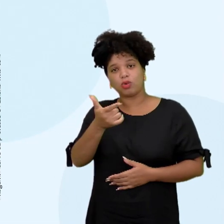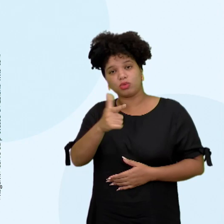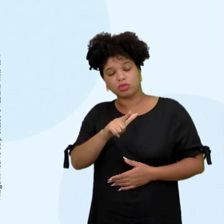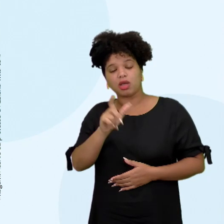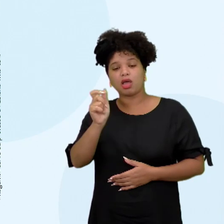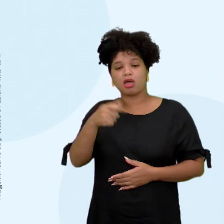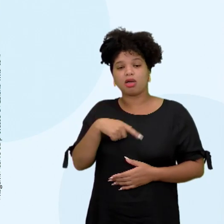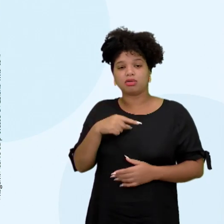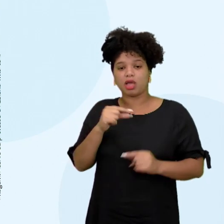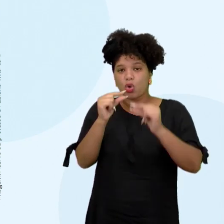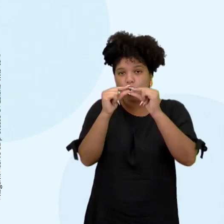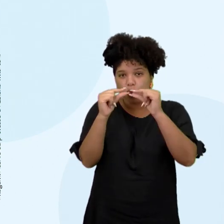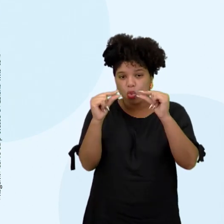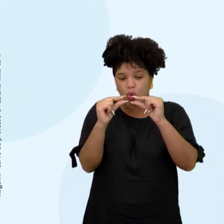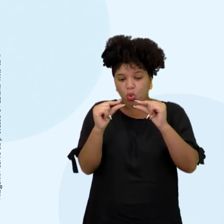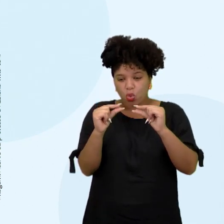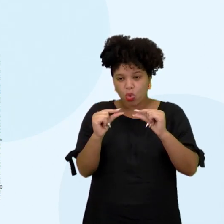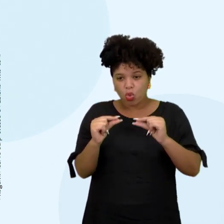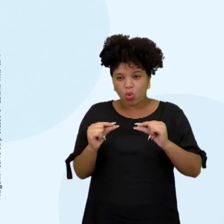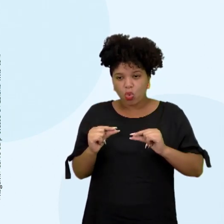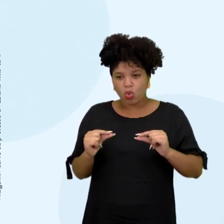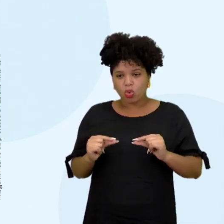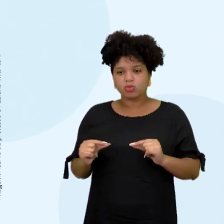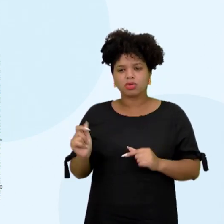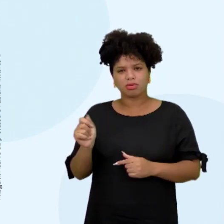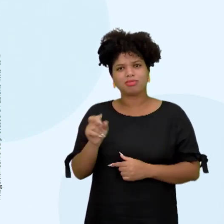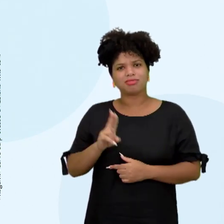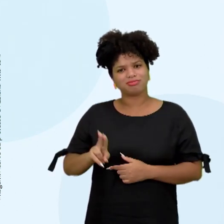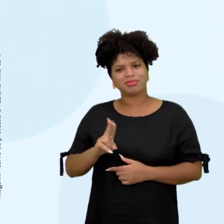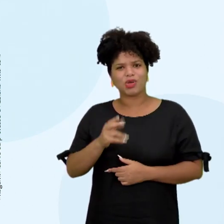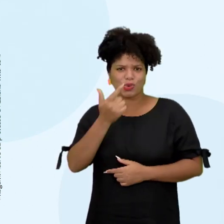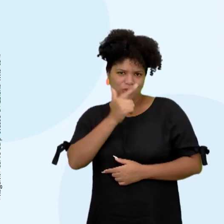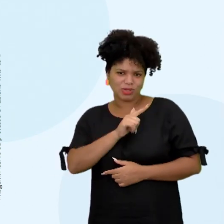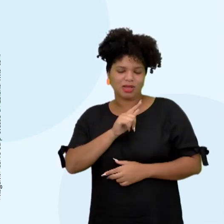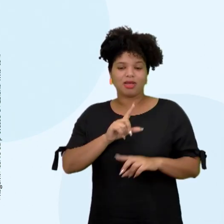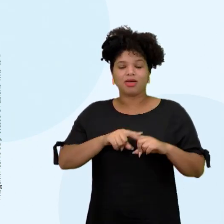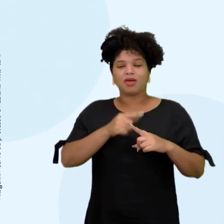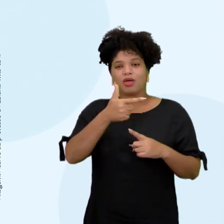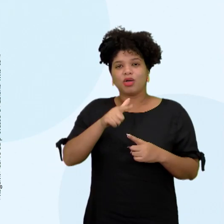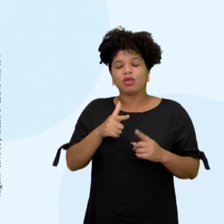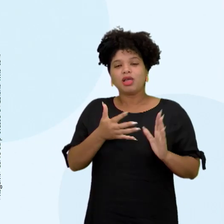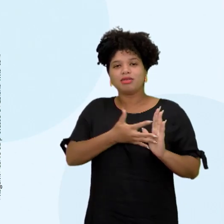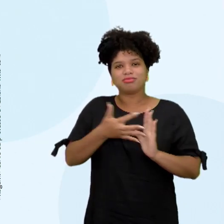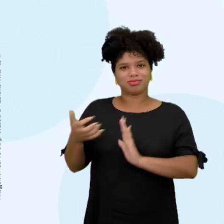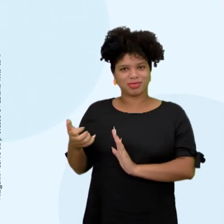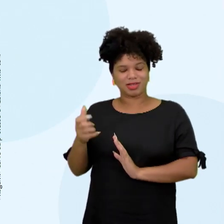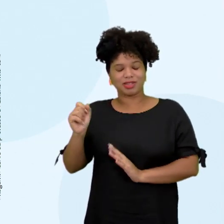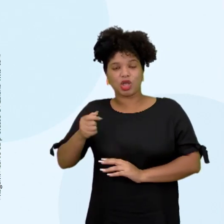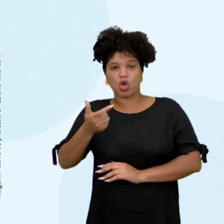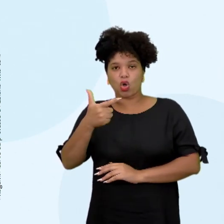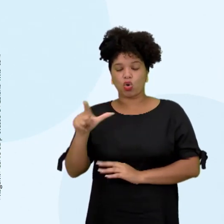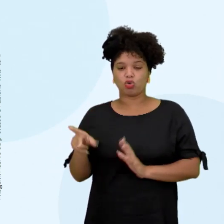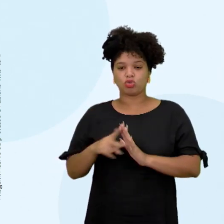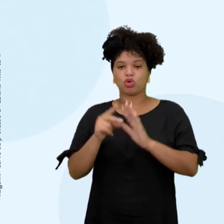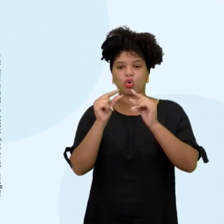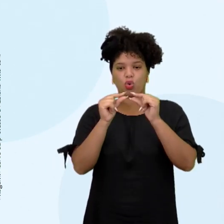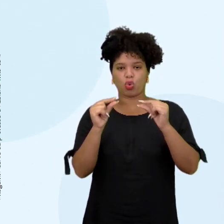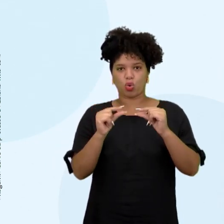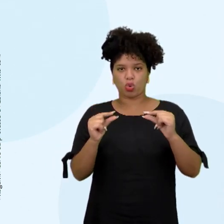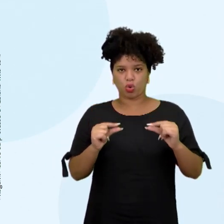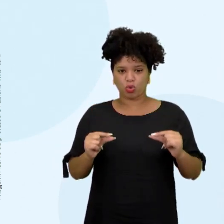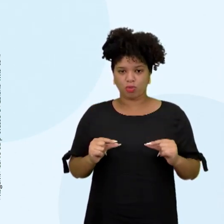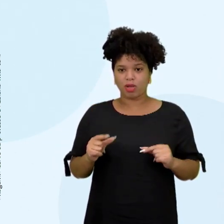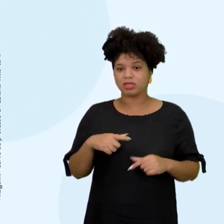pode soldar o circuito. Você pode soldar na própria protoboard? Pode, mas você pode tirar tudo e soldar num circuito fechado, né? Sem